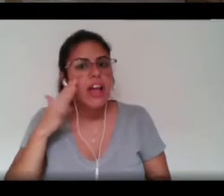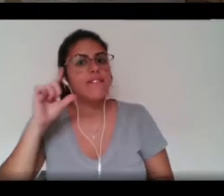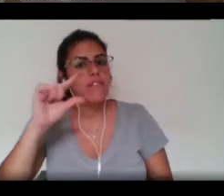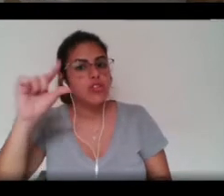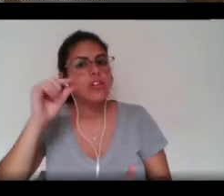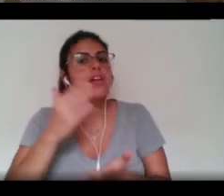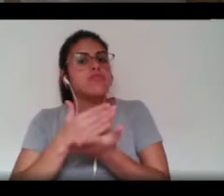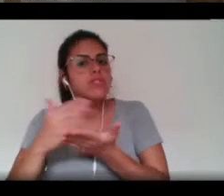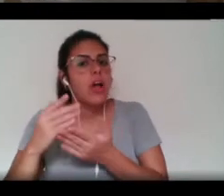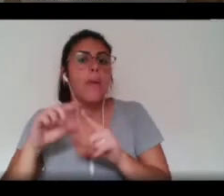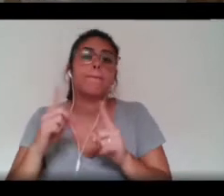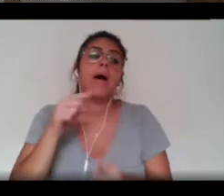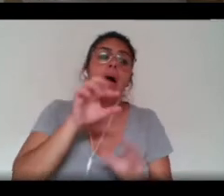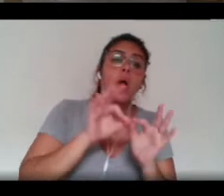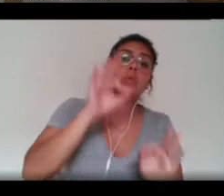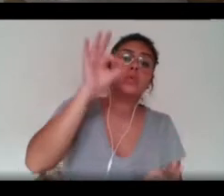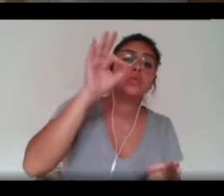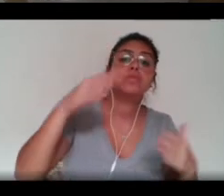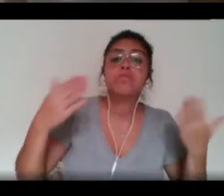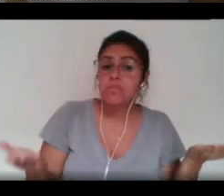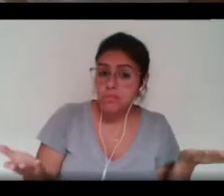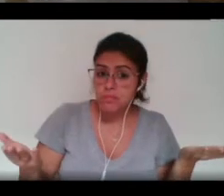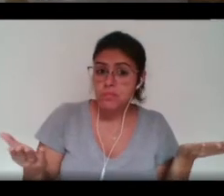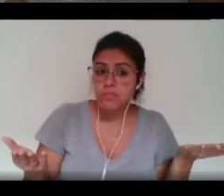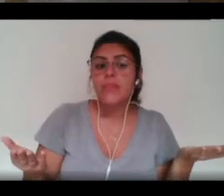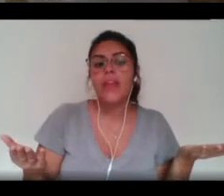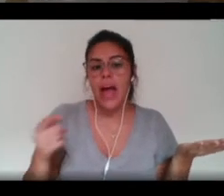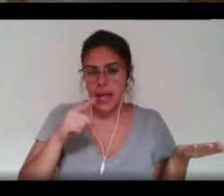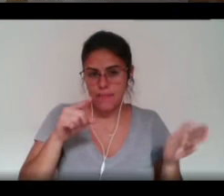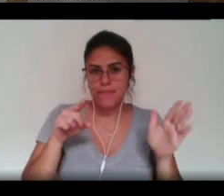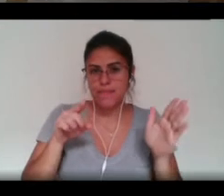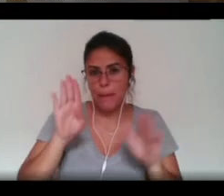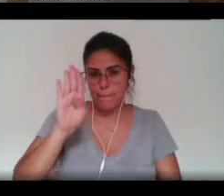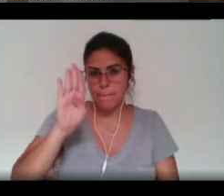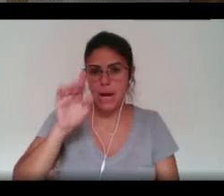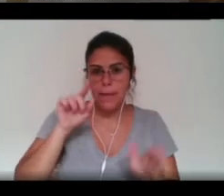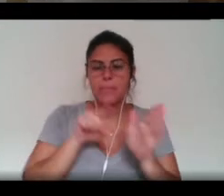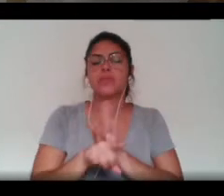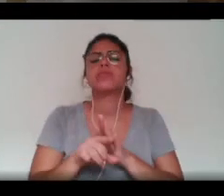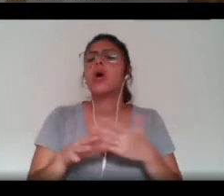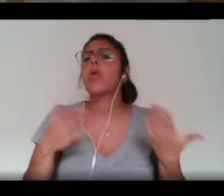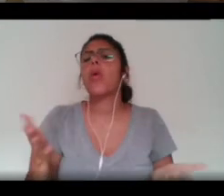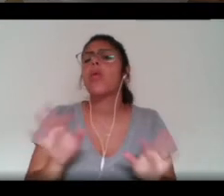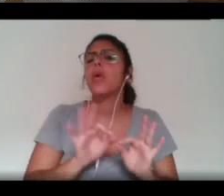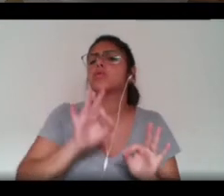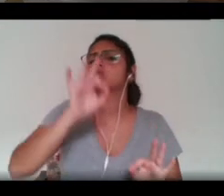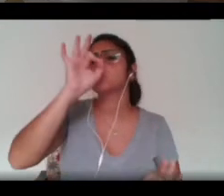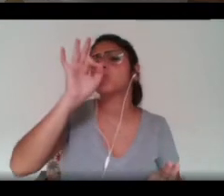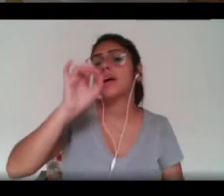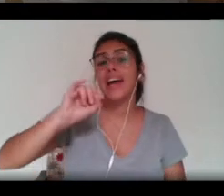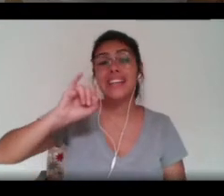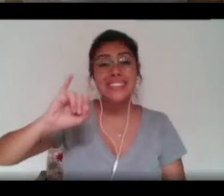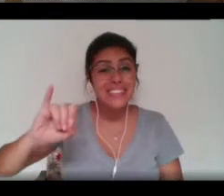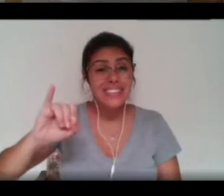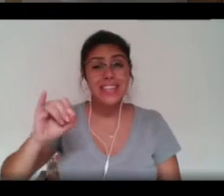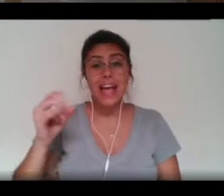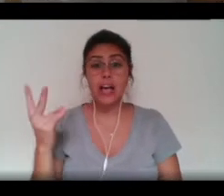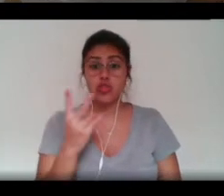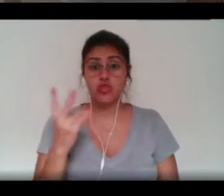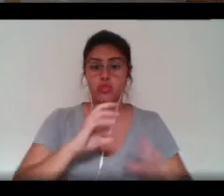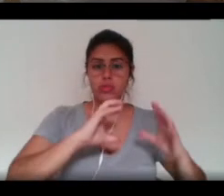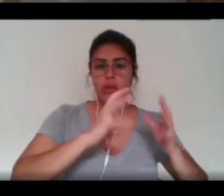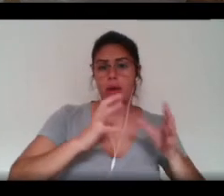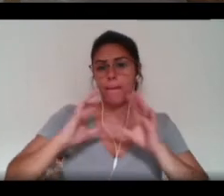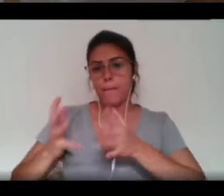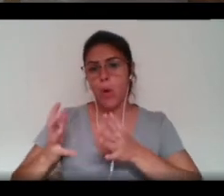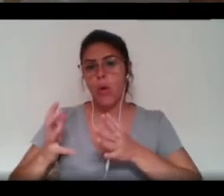edifício. Qual deve ser? Aí a letra B ele pergunta, qual deve ser a altura do edifício para que ambas atinjam o solo no